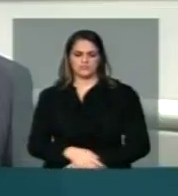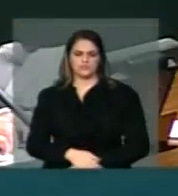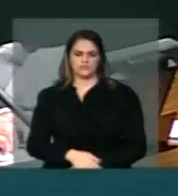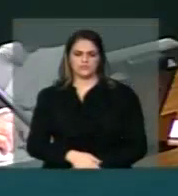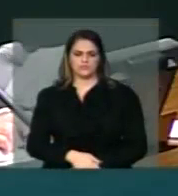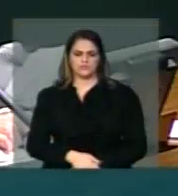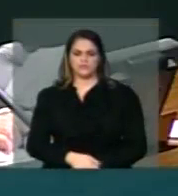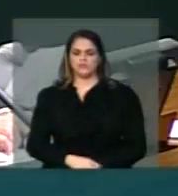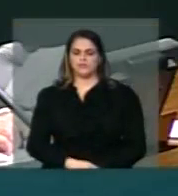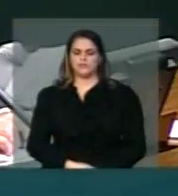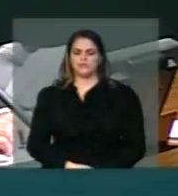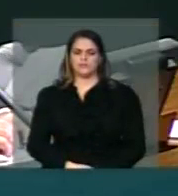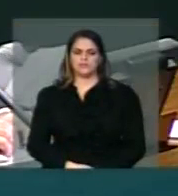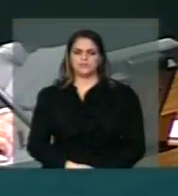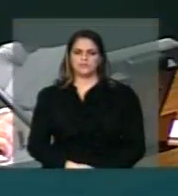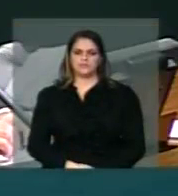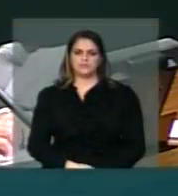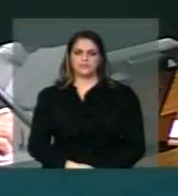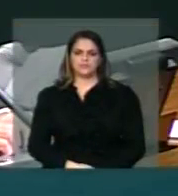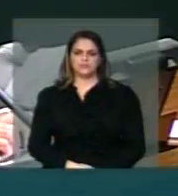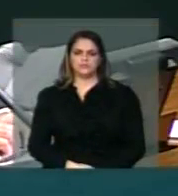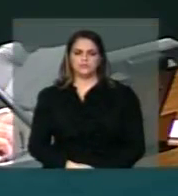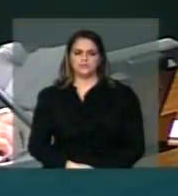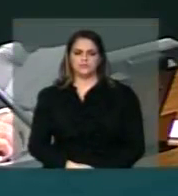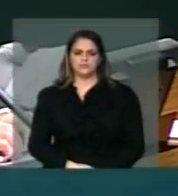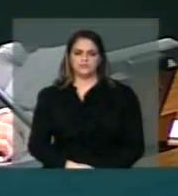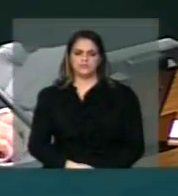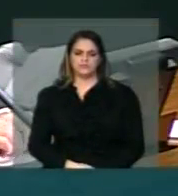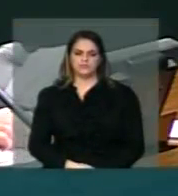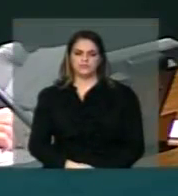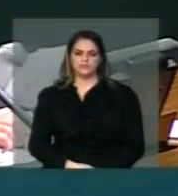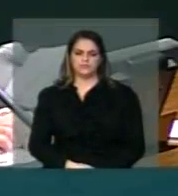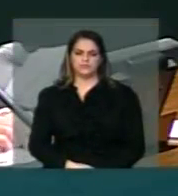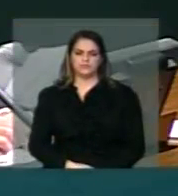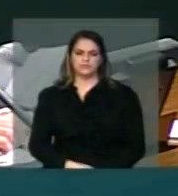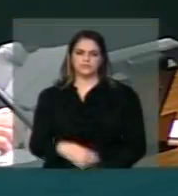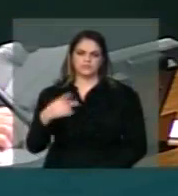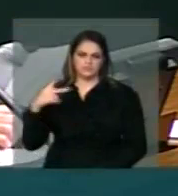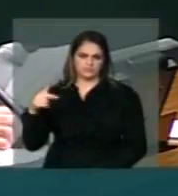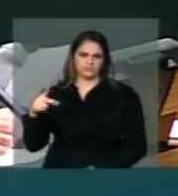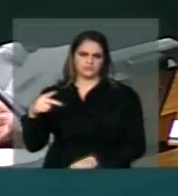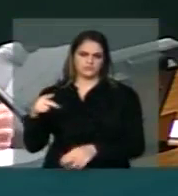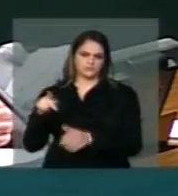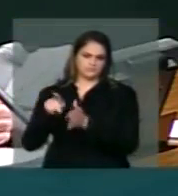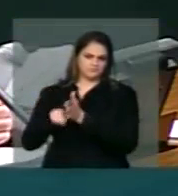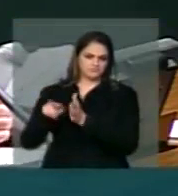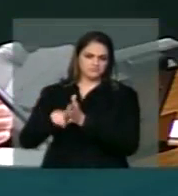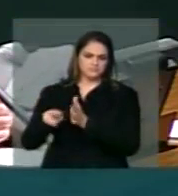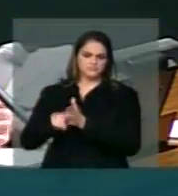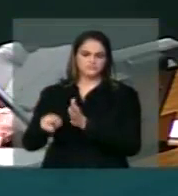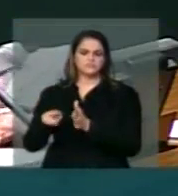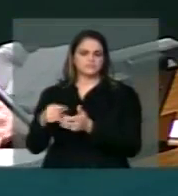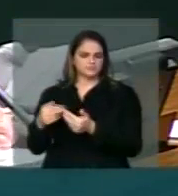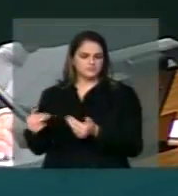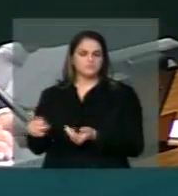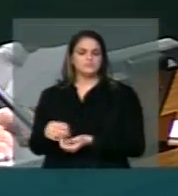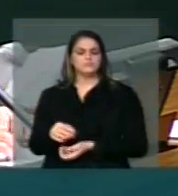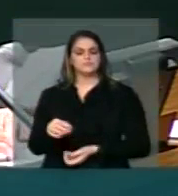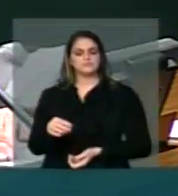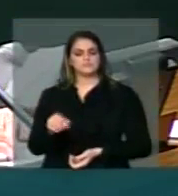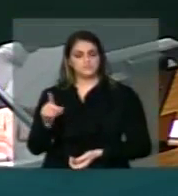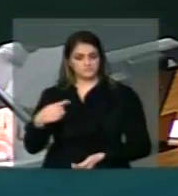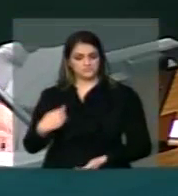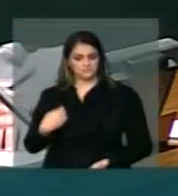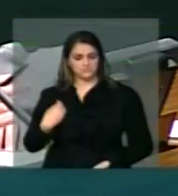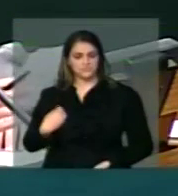E dessa oitiva, dessa comissão interna de apuração com o senhor Pedro Barusco, no qual o senhor disse